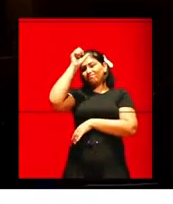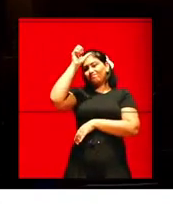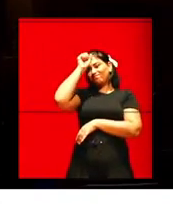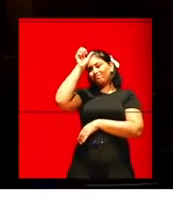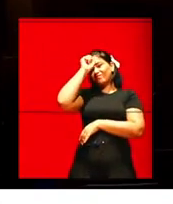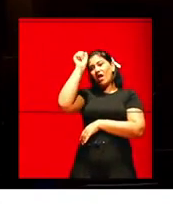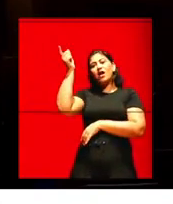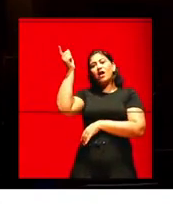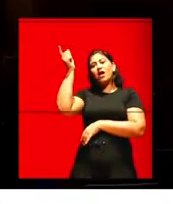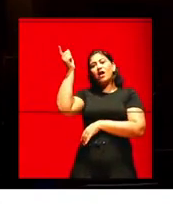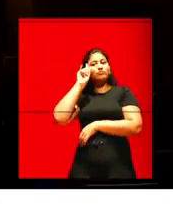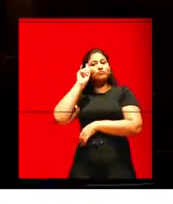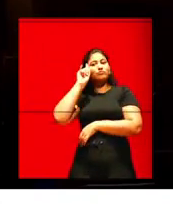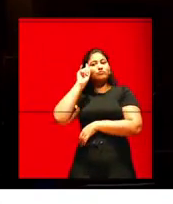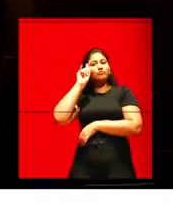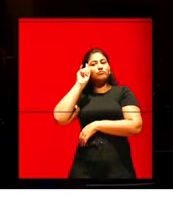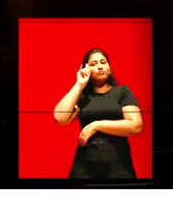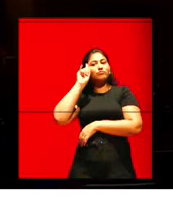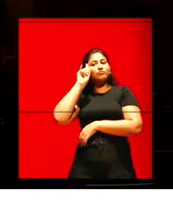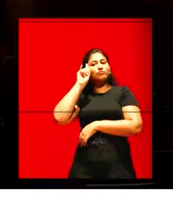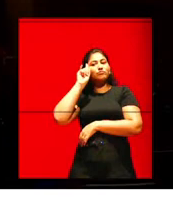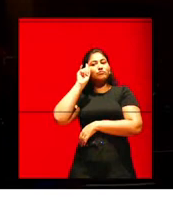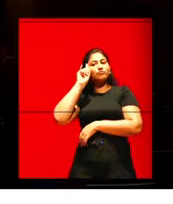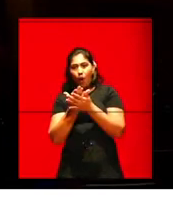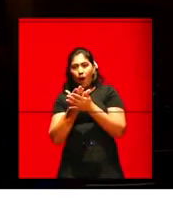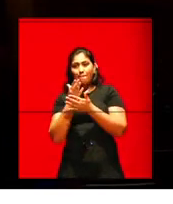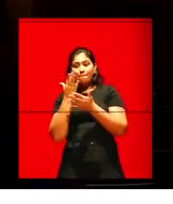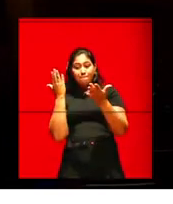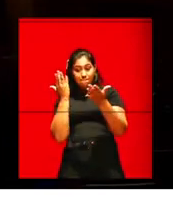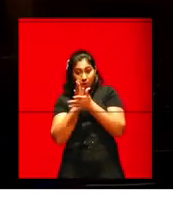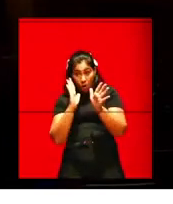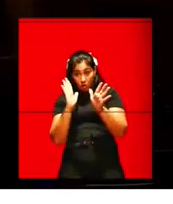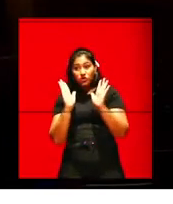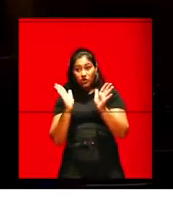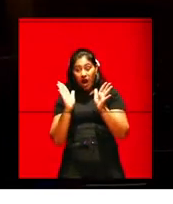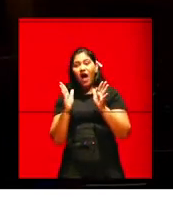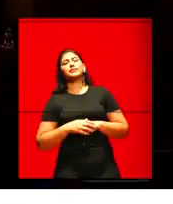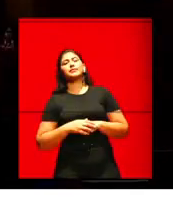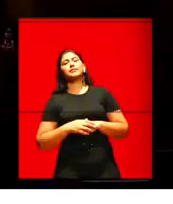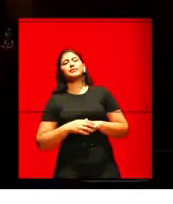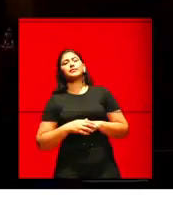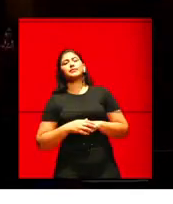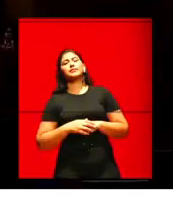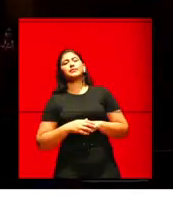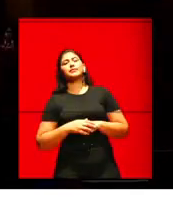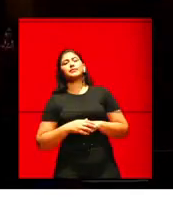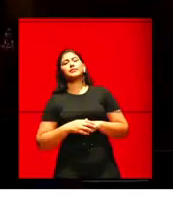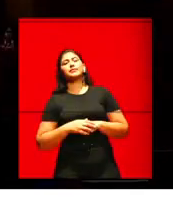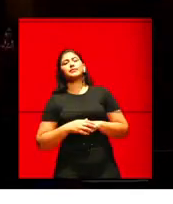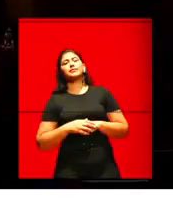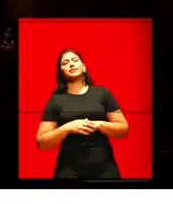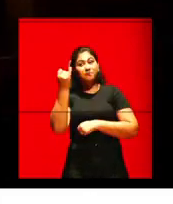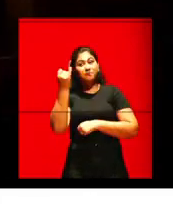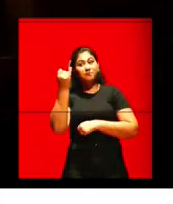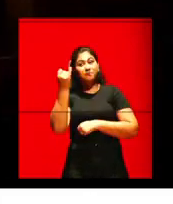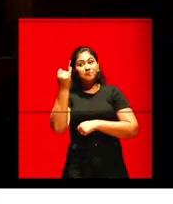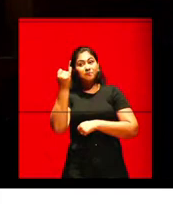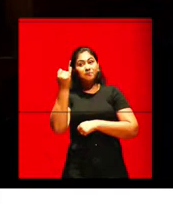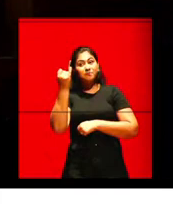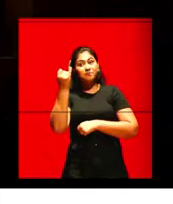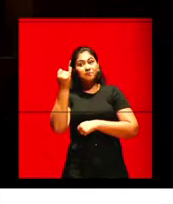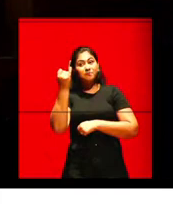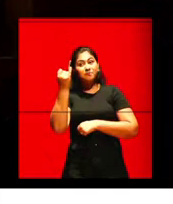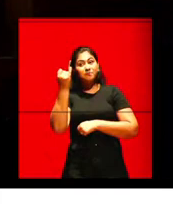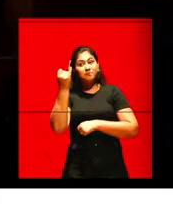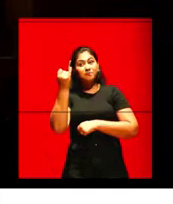continuamente. Saiu da escola, vocês têm uma ferramenta de trabalho para vocês utilizarem. aproveitem para compartilhar o conhecimento